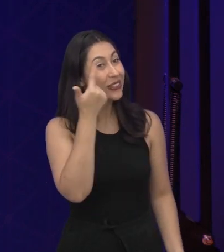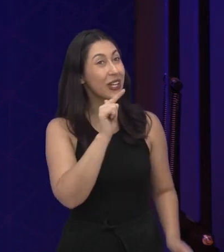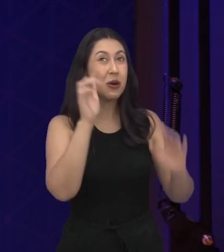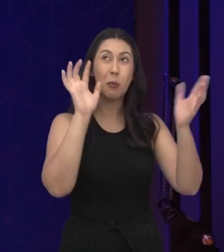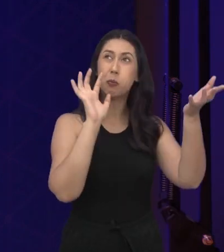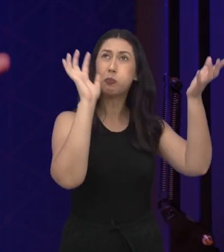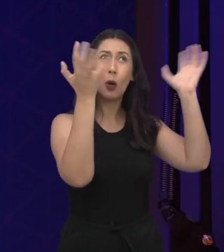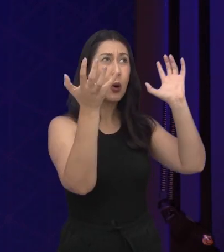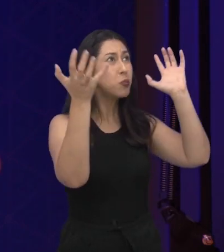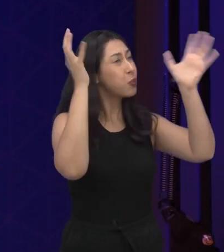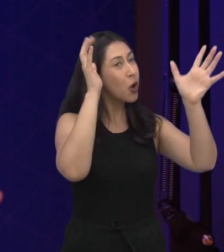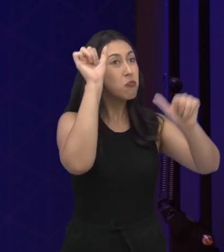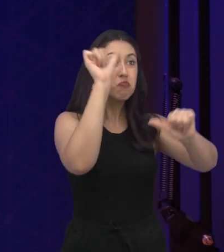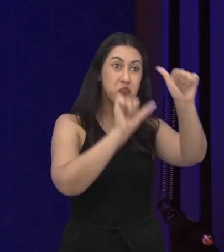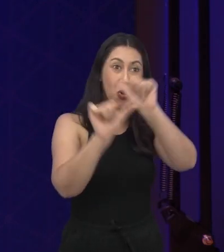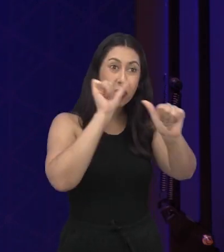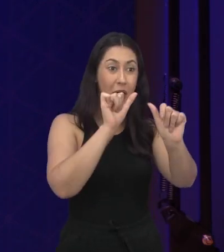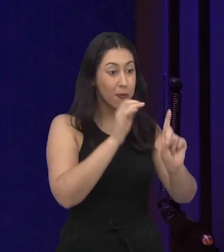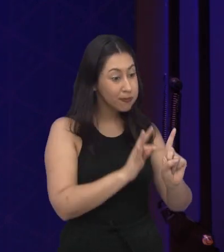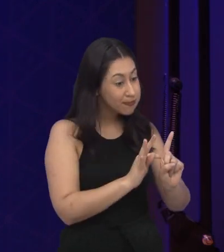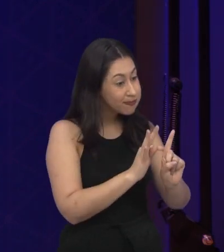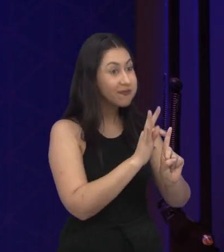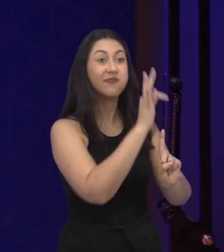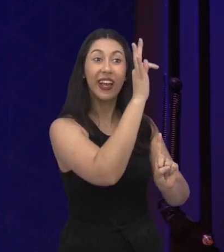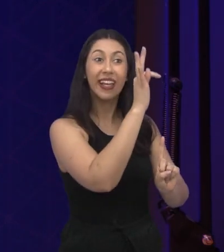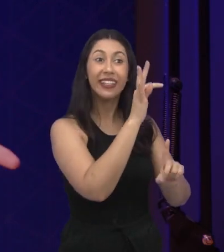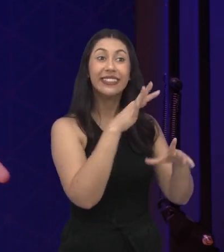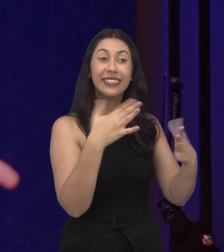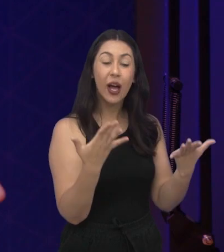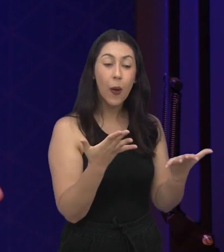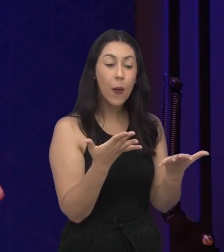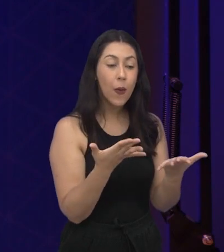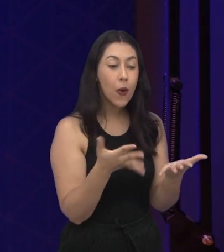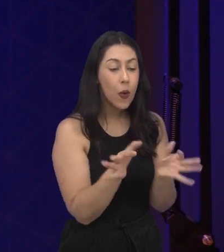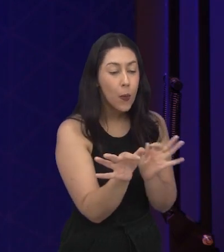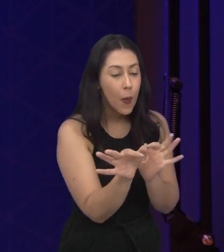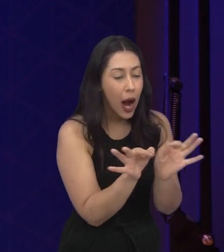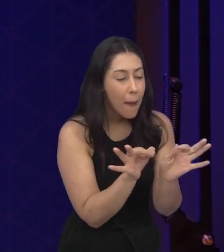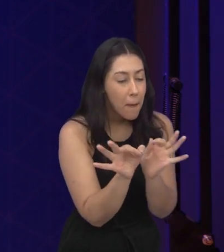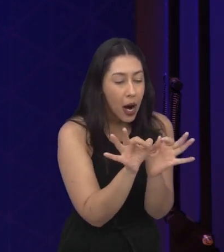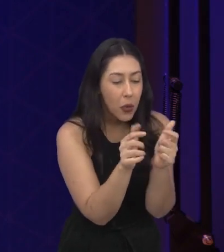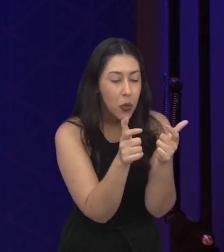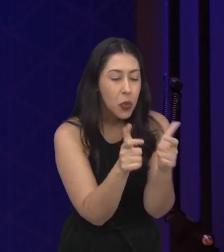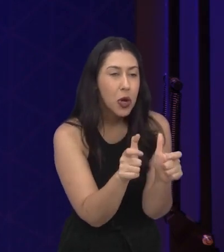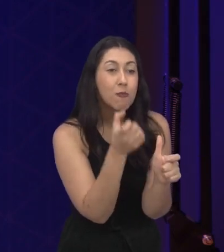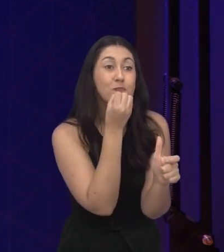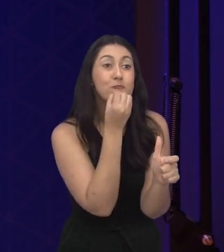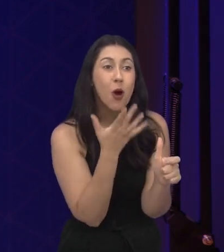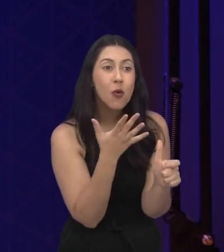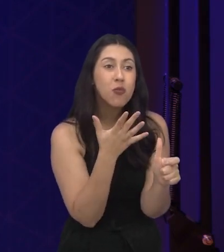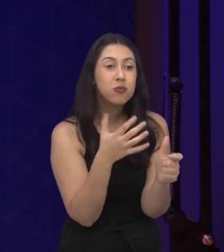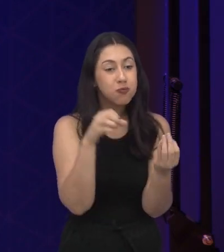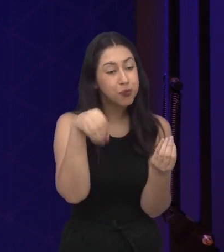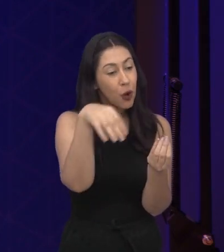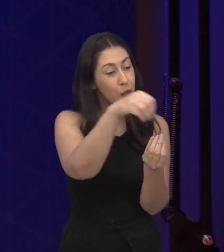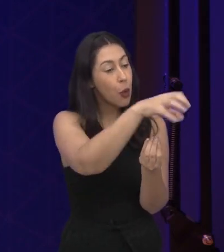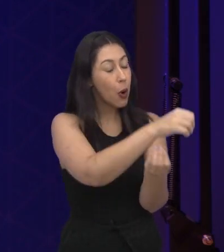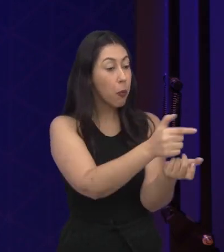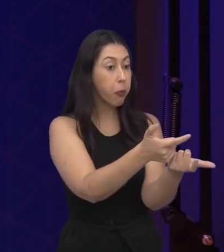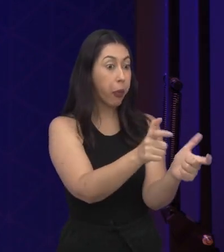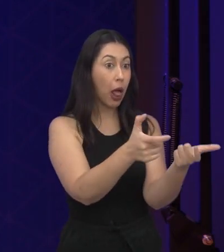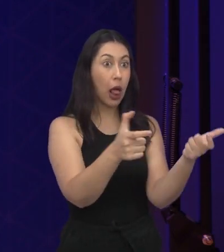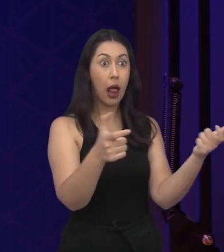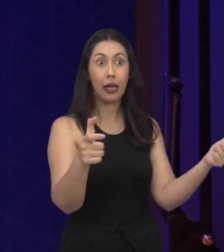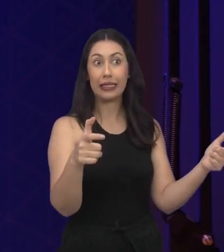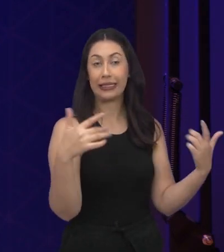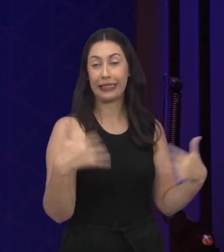com que a temperatura do planeta aumente, então a gente cria essa situação para que ele se multiplique. E